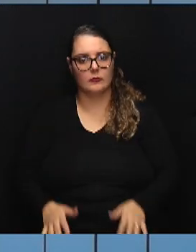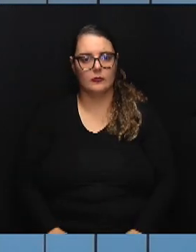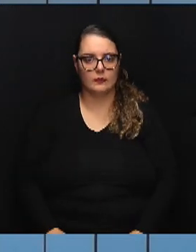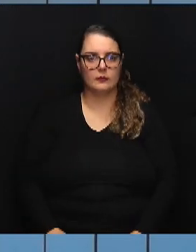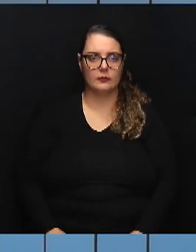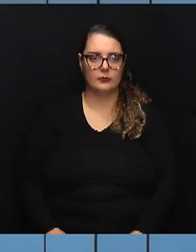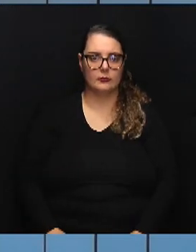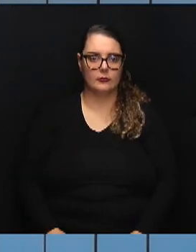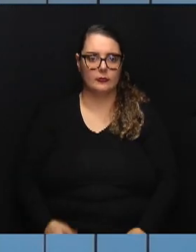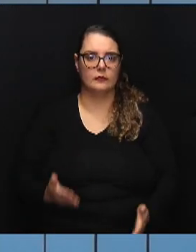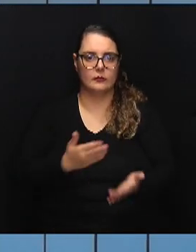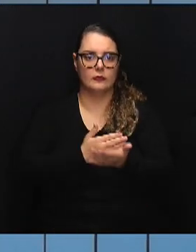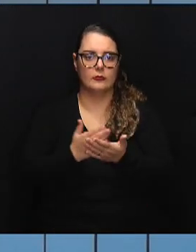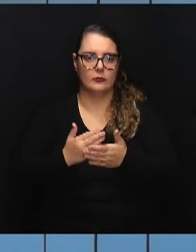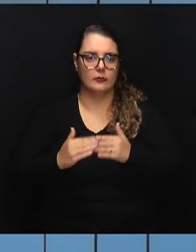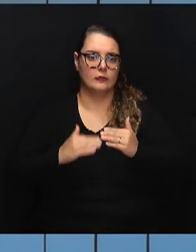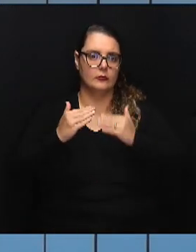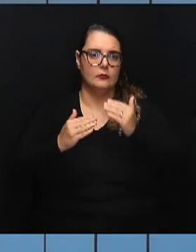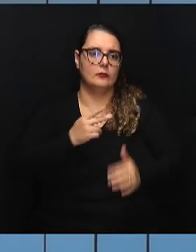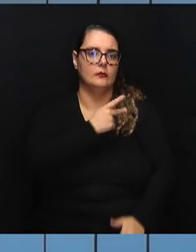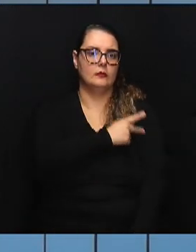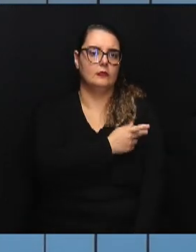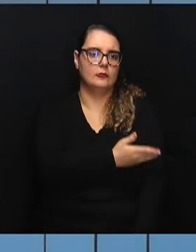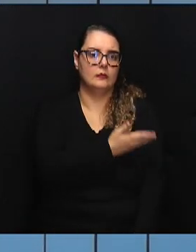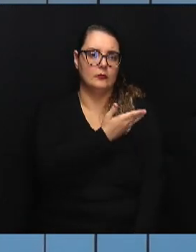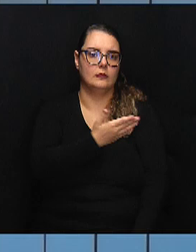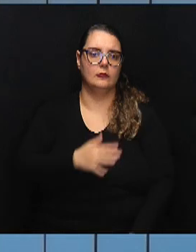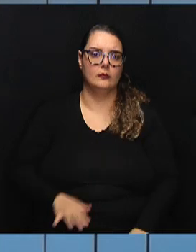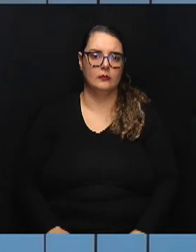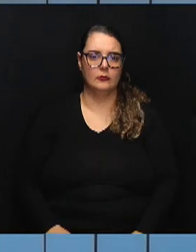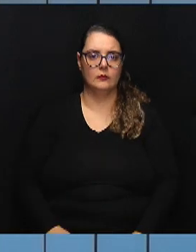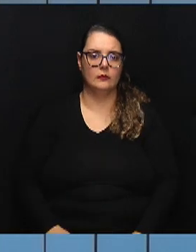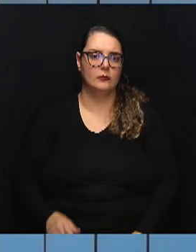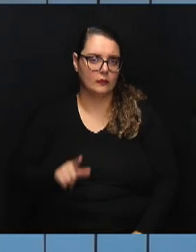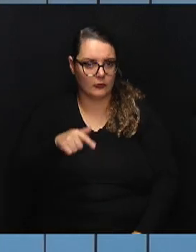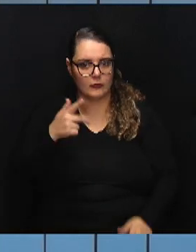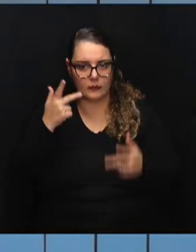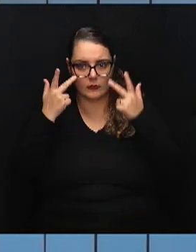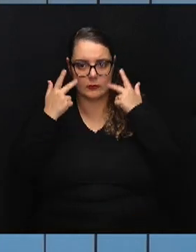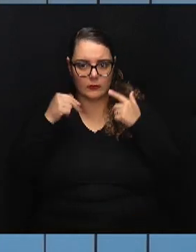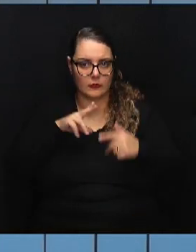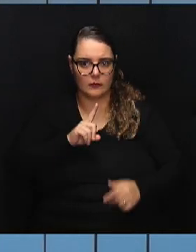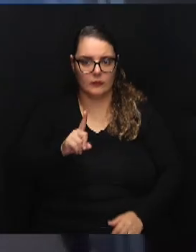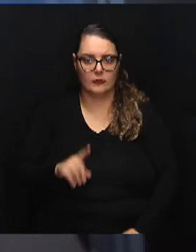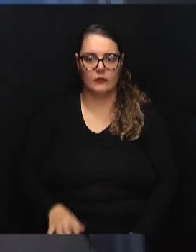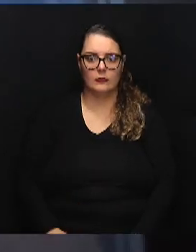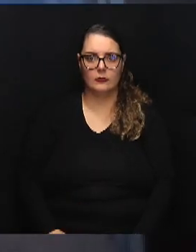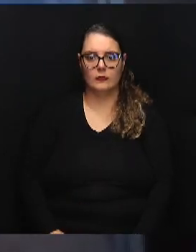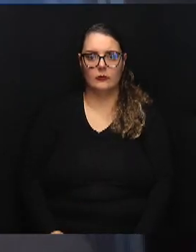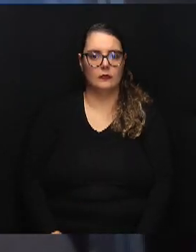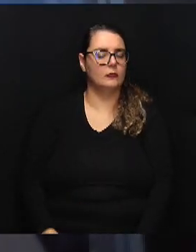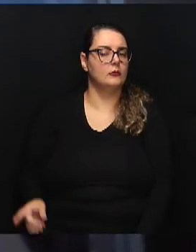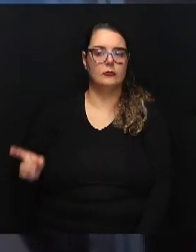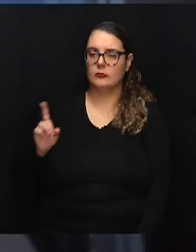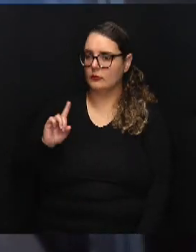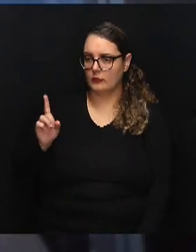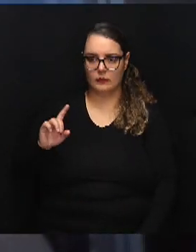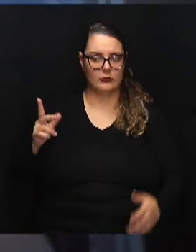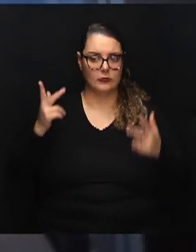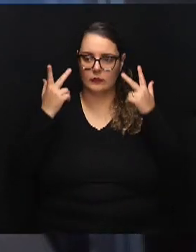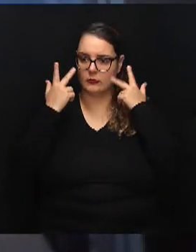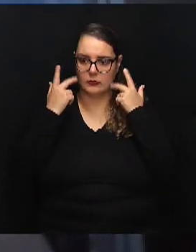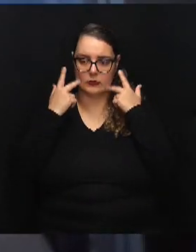frio, ela começar a desenvolver uma pressão alta. Isso é comum? Não, isso não é comum,